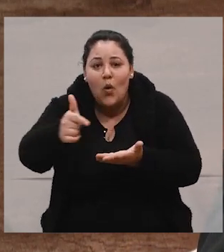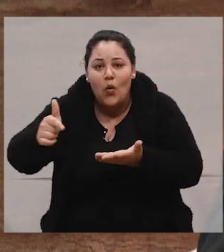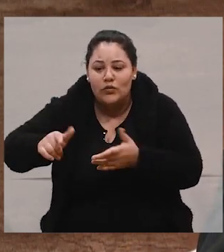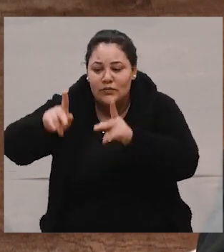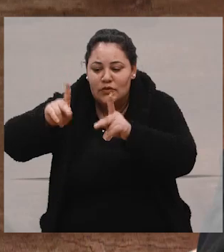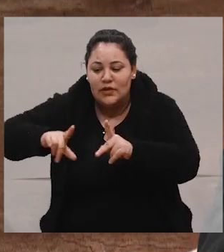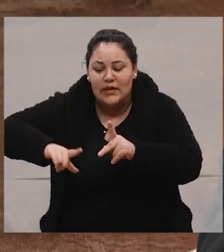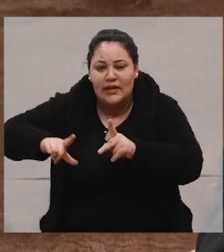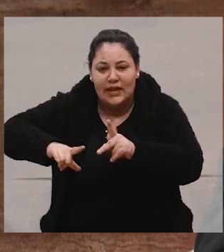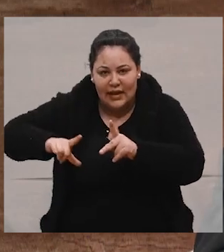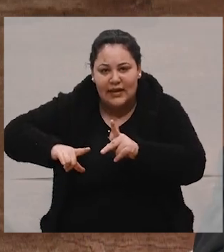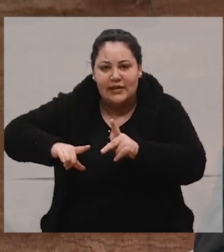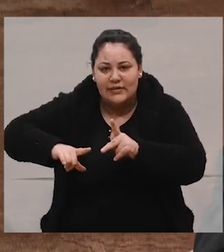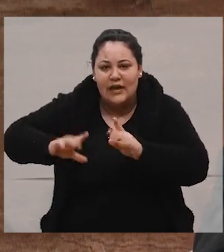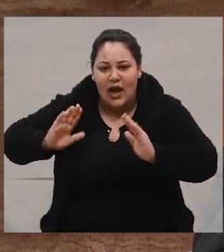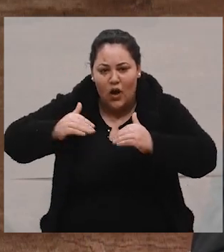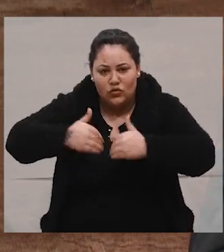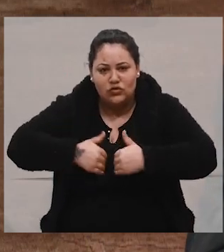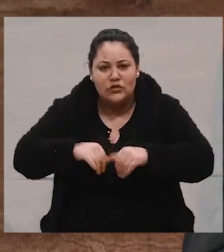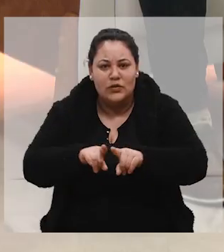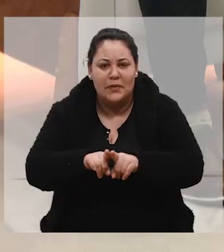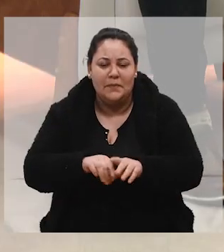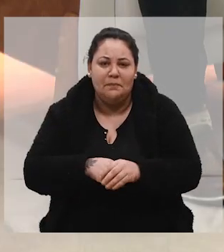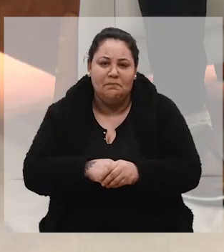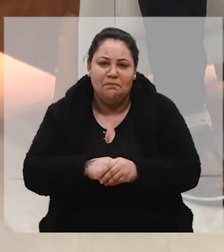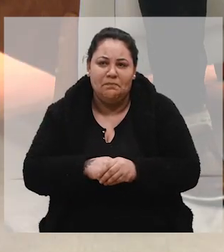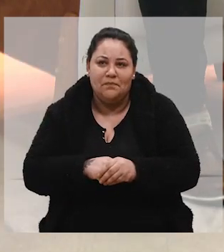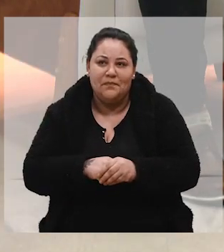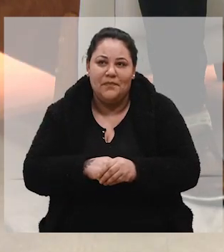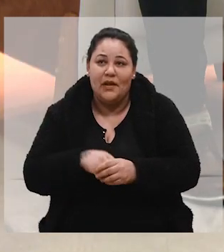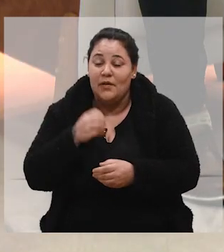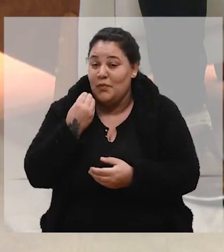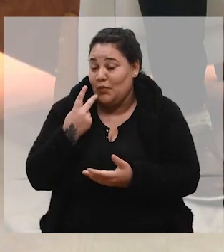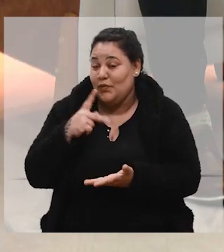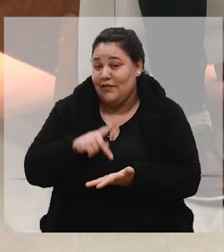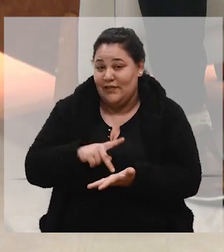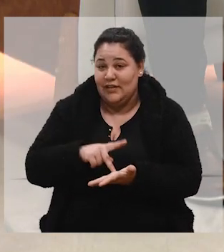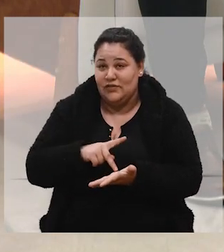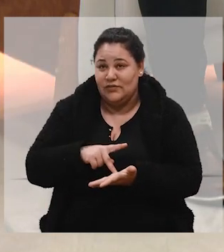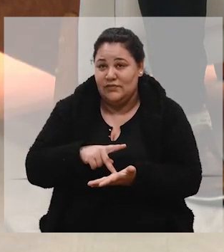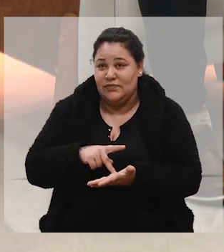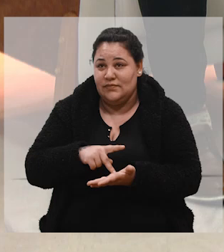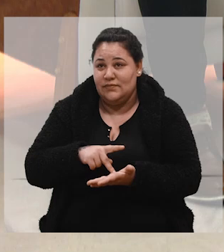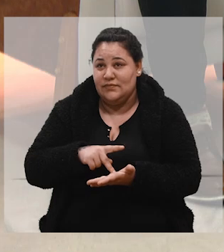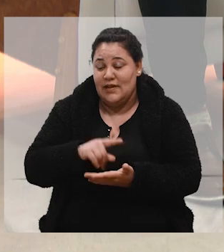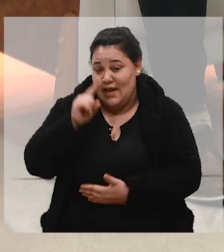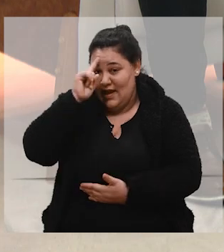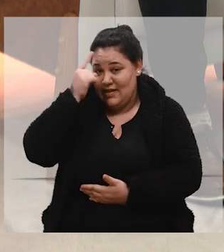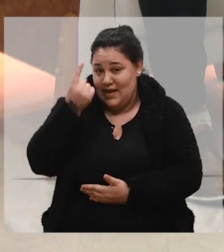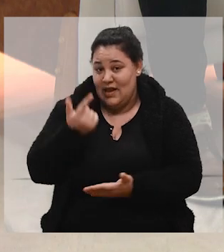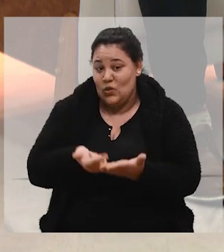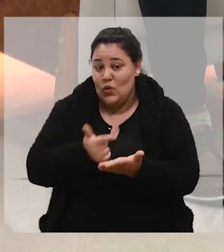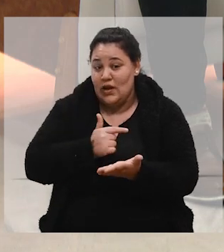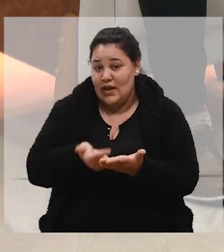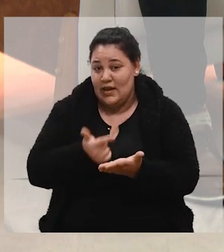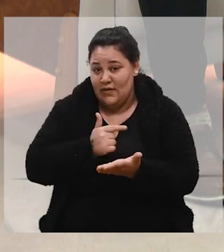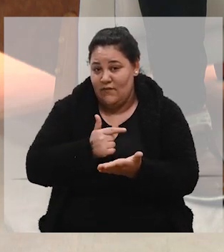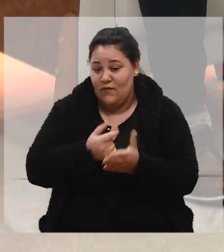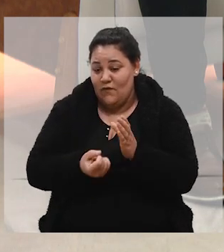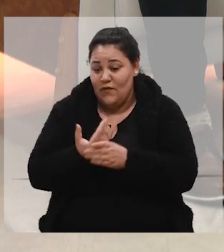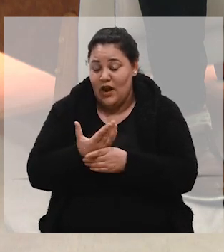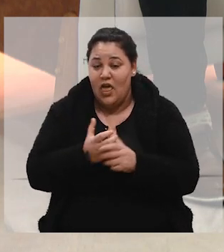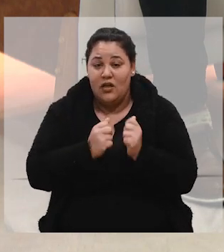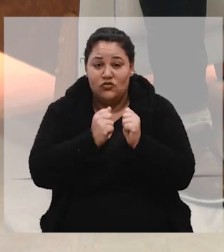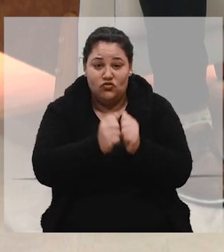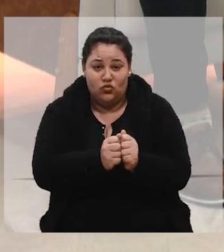que também detêm o espectro e, sobretudo, as famílias? Bom, na verdade, a ideia dos livros,